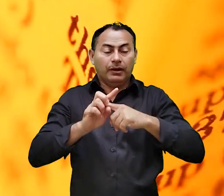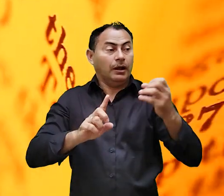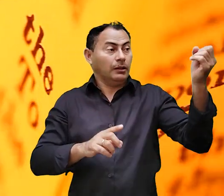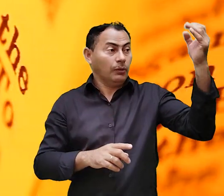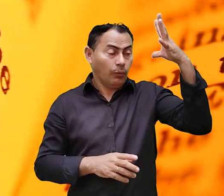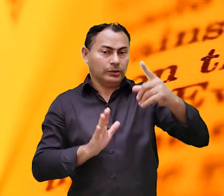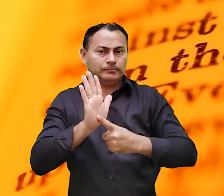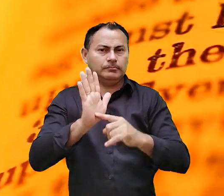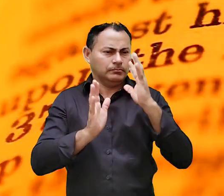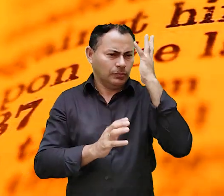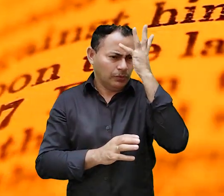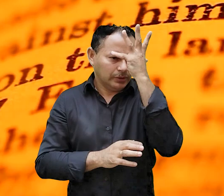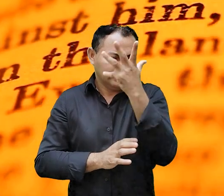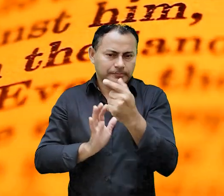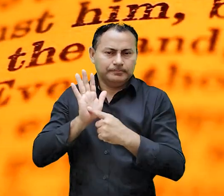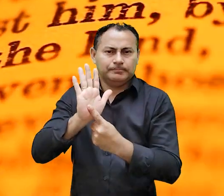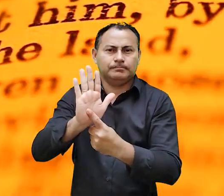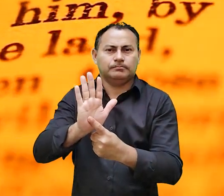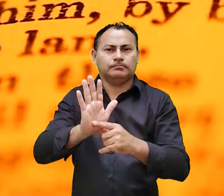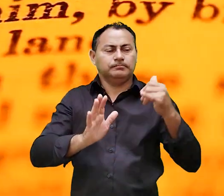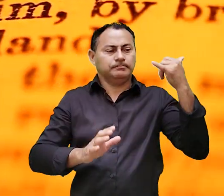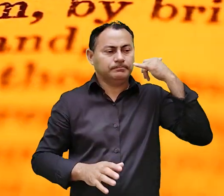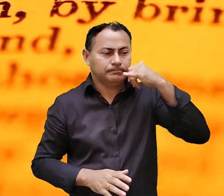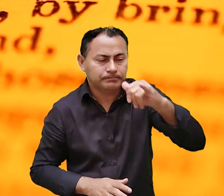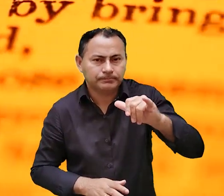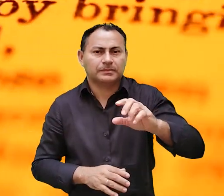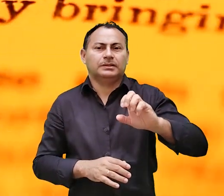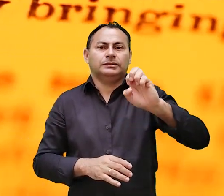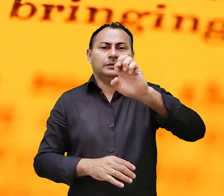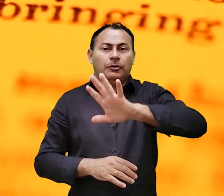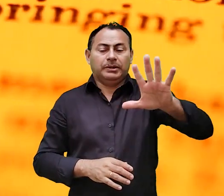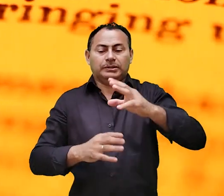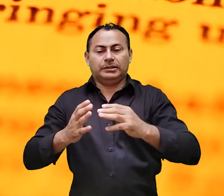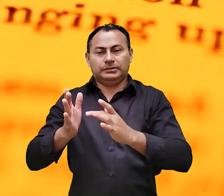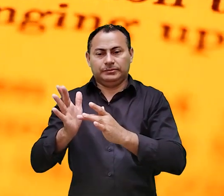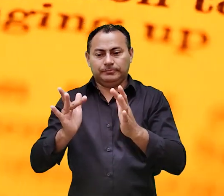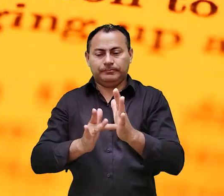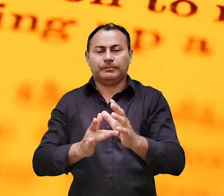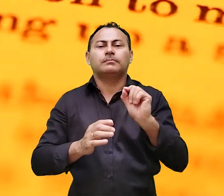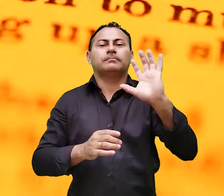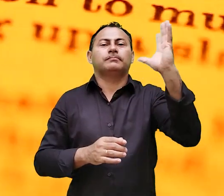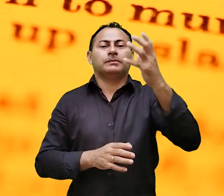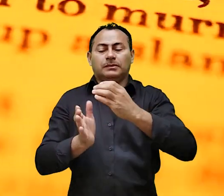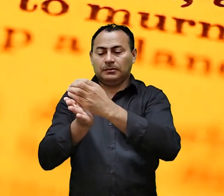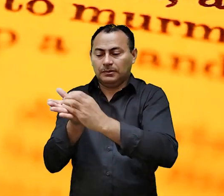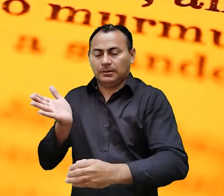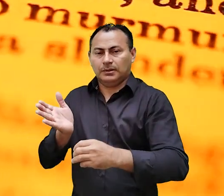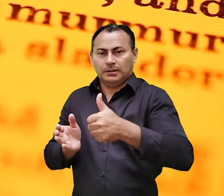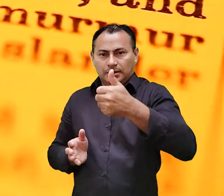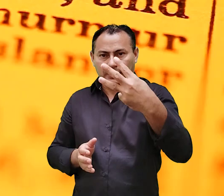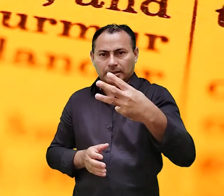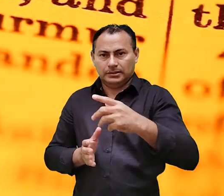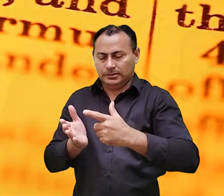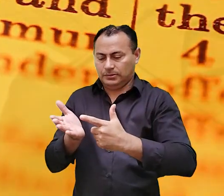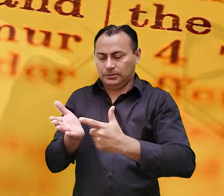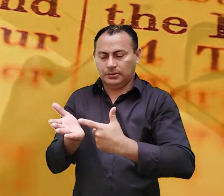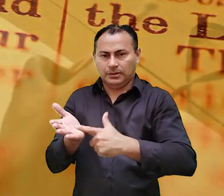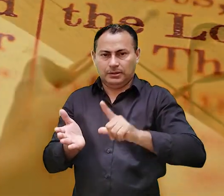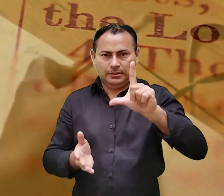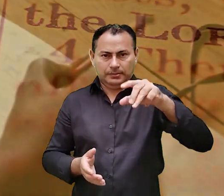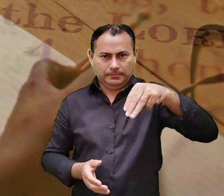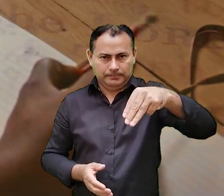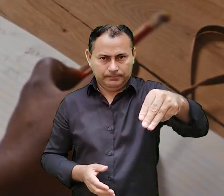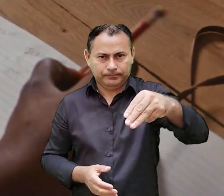raio de luz e traz uma bonita revelação ou profecia, que geralmente é messiânica. É o que acontece no capítulo 13,